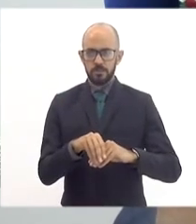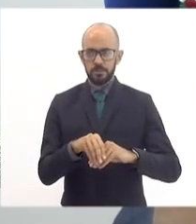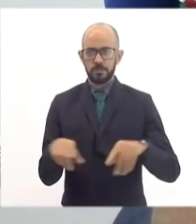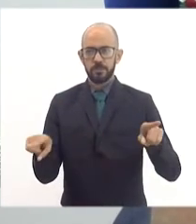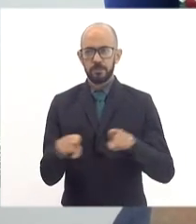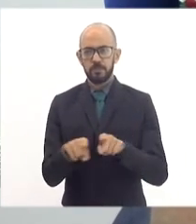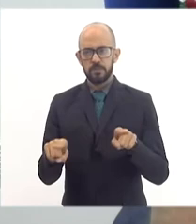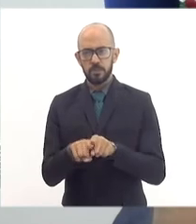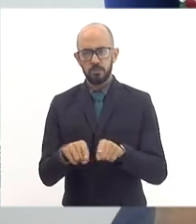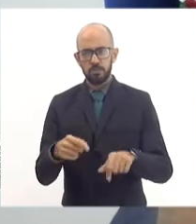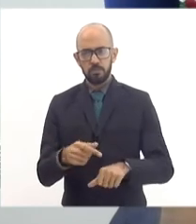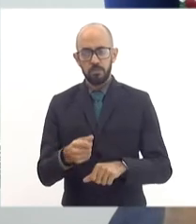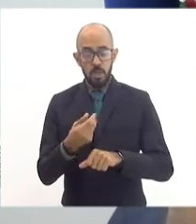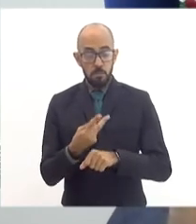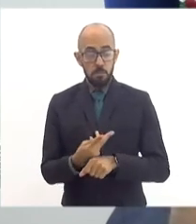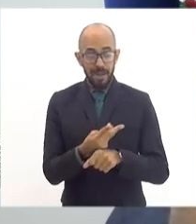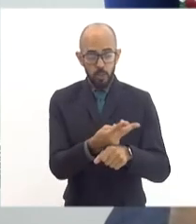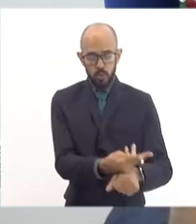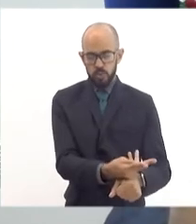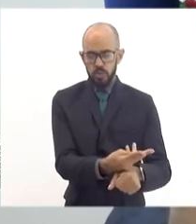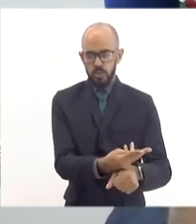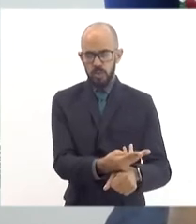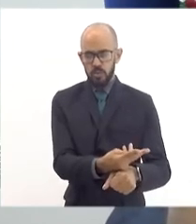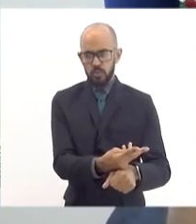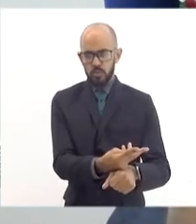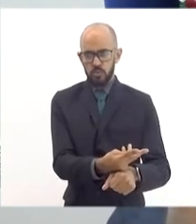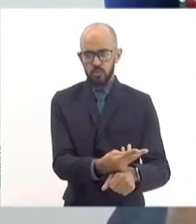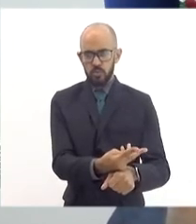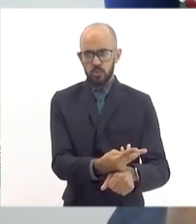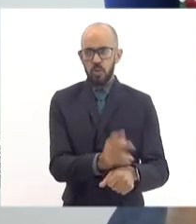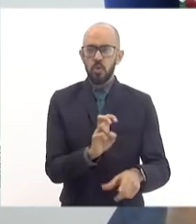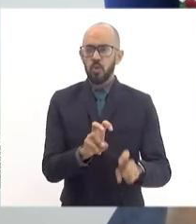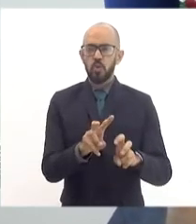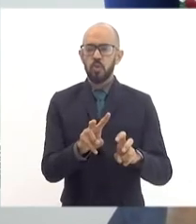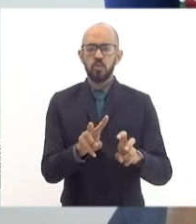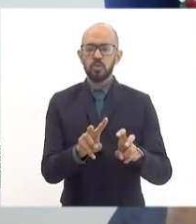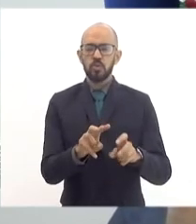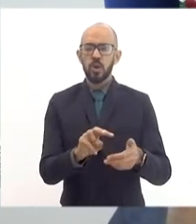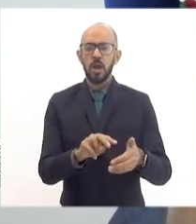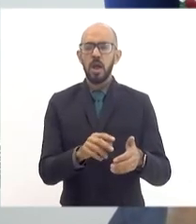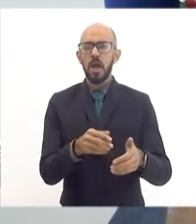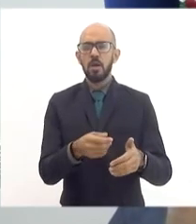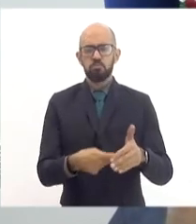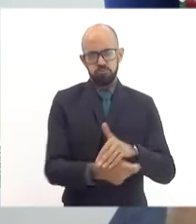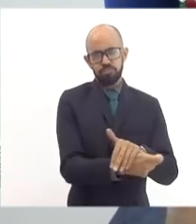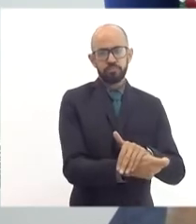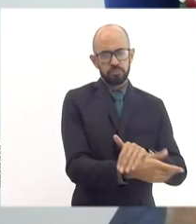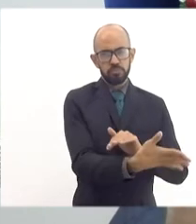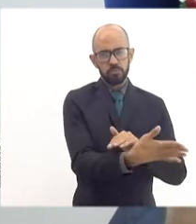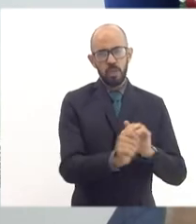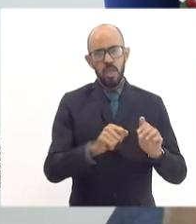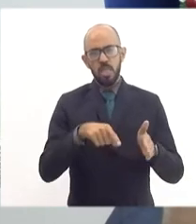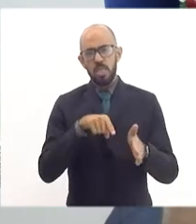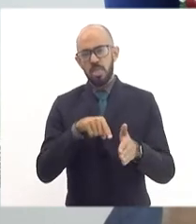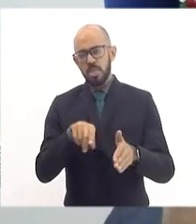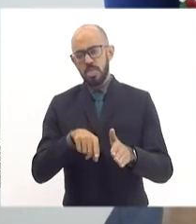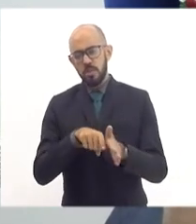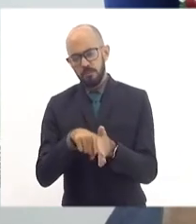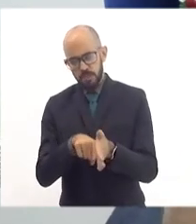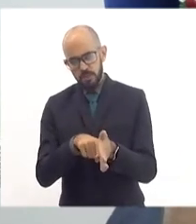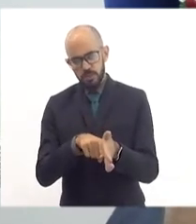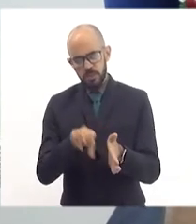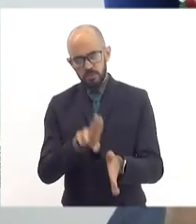inclusive, patrocinando as pesquisas. Quer seja as pesquisas na área acadêmica, quer seja nas